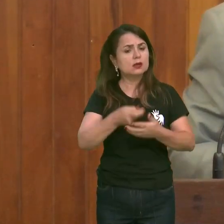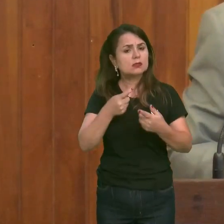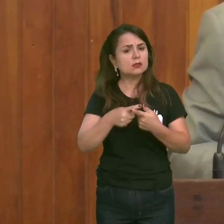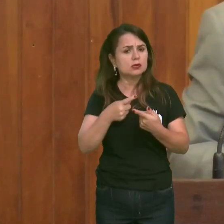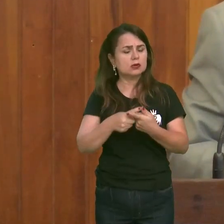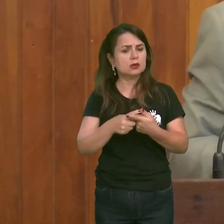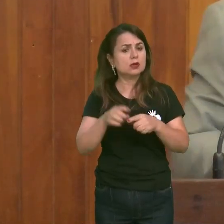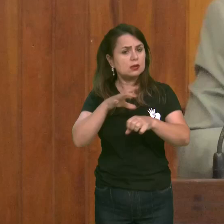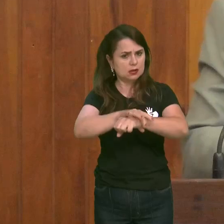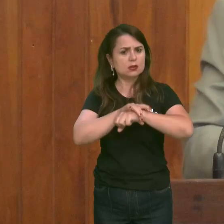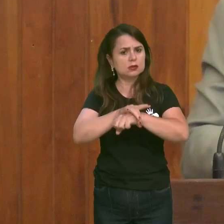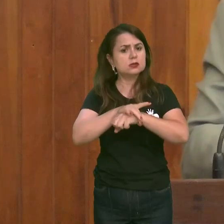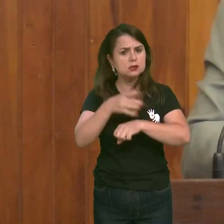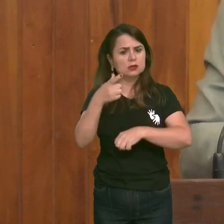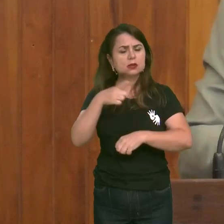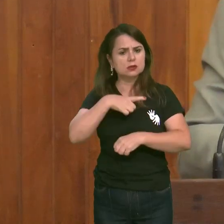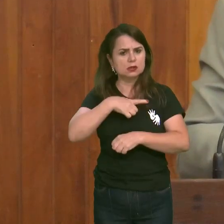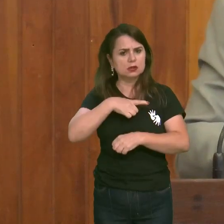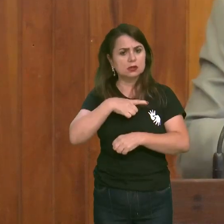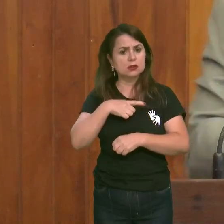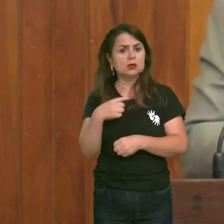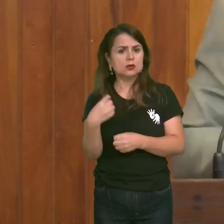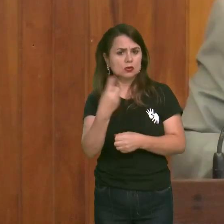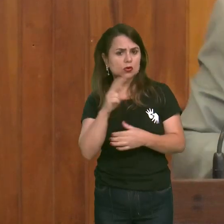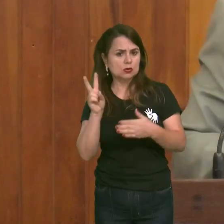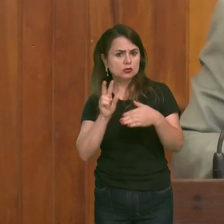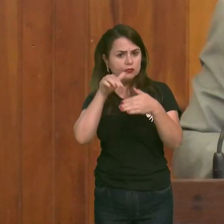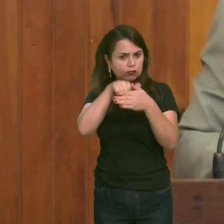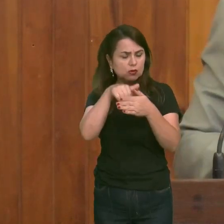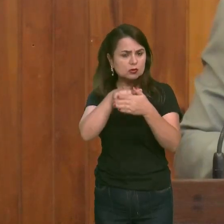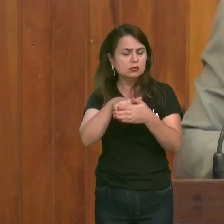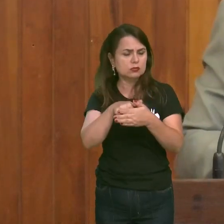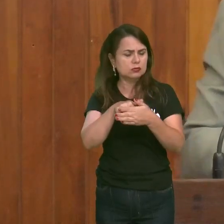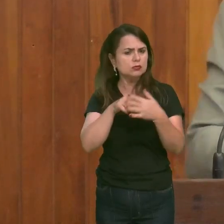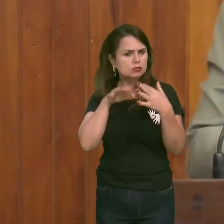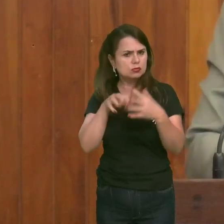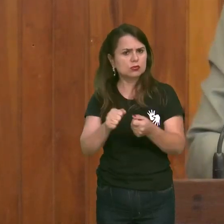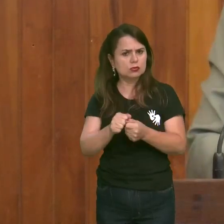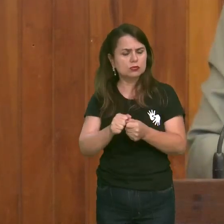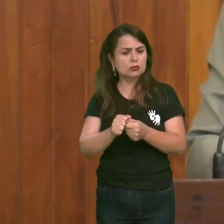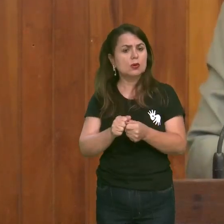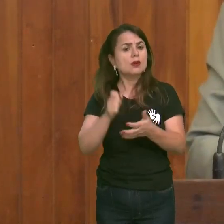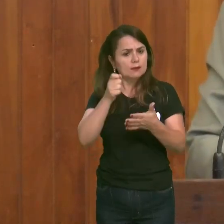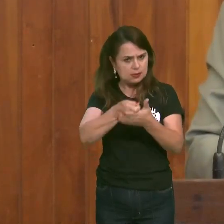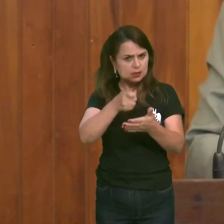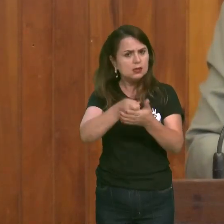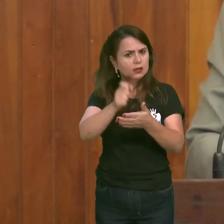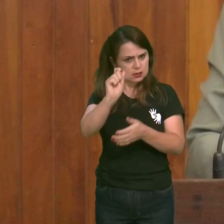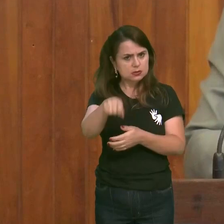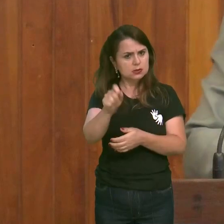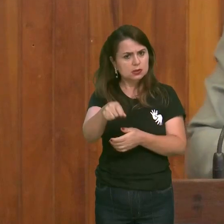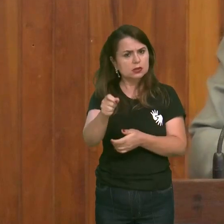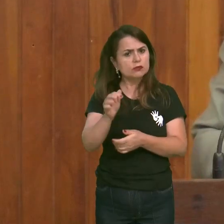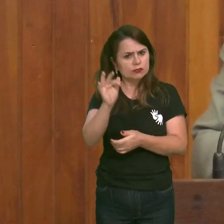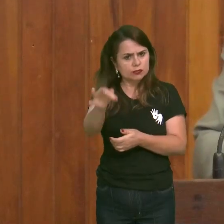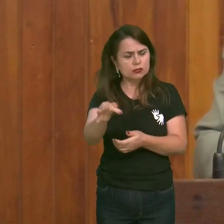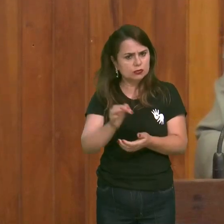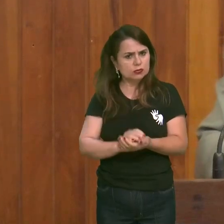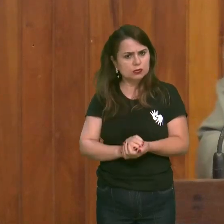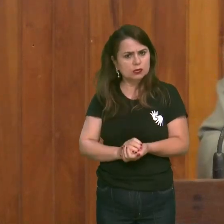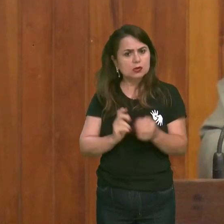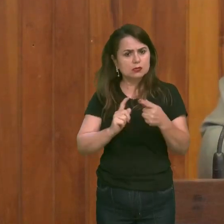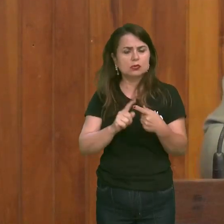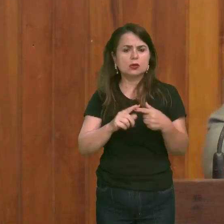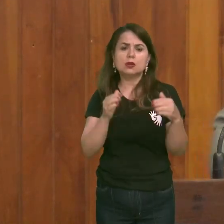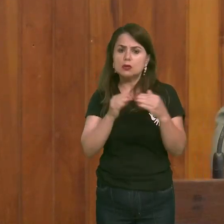débito executivo tá nós estamos votando improbidade vai ser paga isso é feito